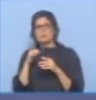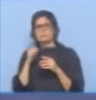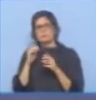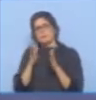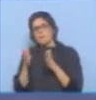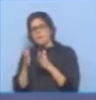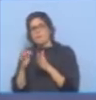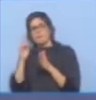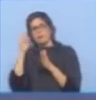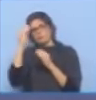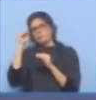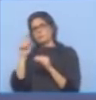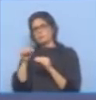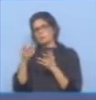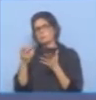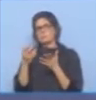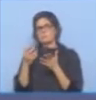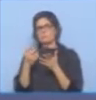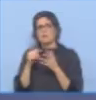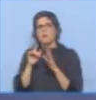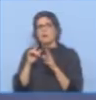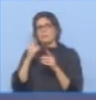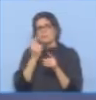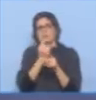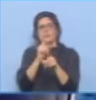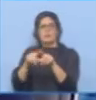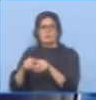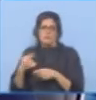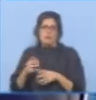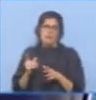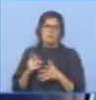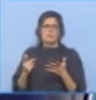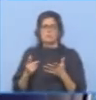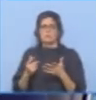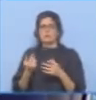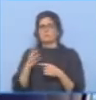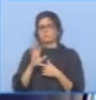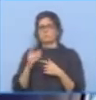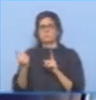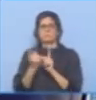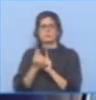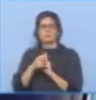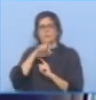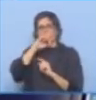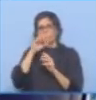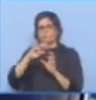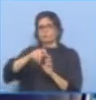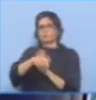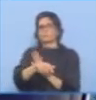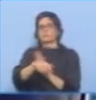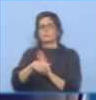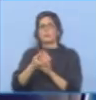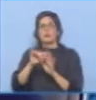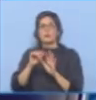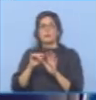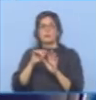estes principais atos que estruturam a jornada, desde a terça-feira, que é a abertura com o bispo local, não é? A chegada do Papa, quinta-feira, embora